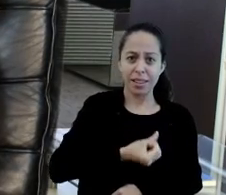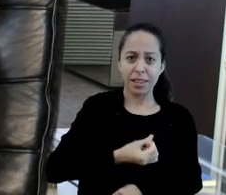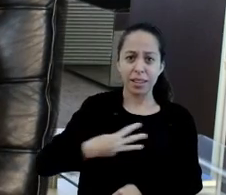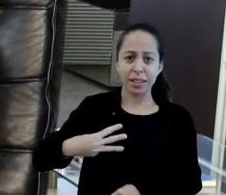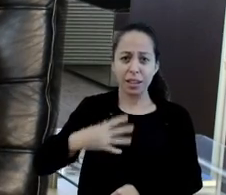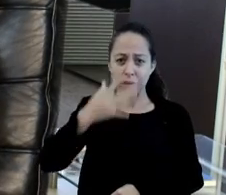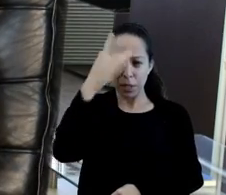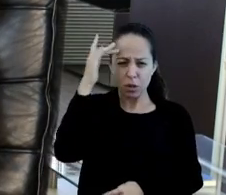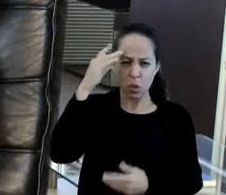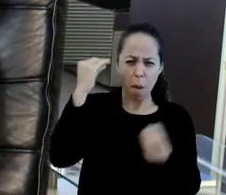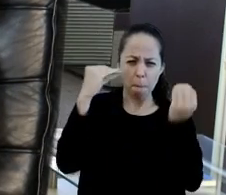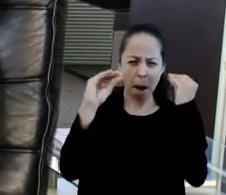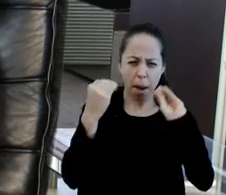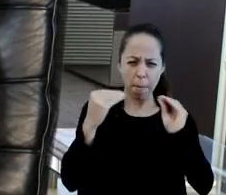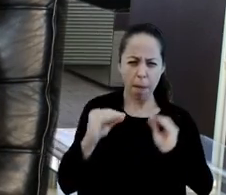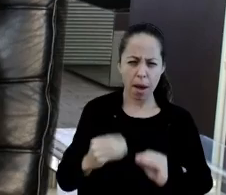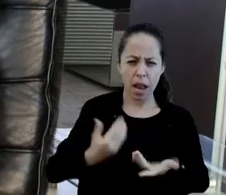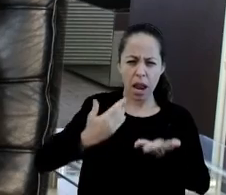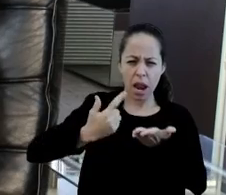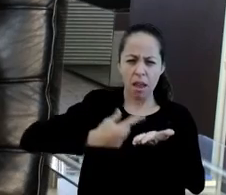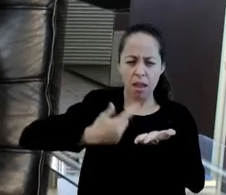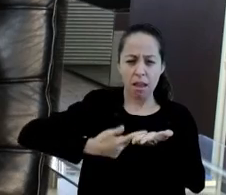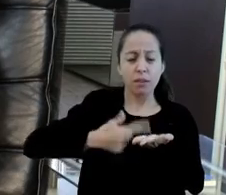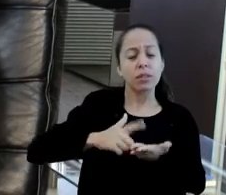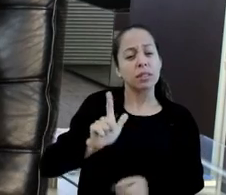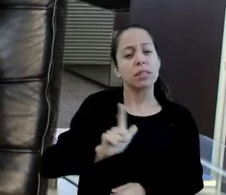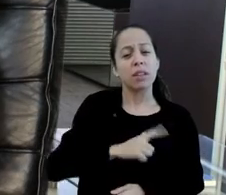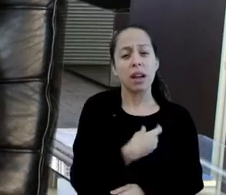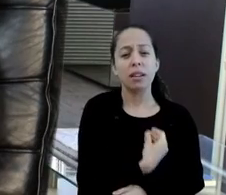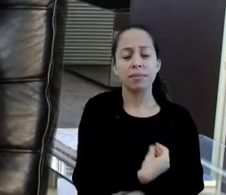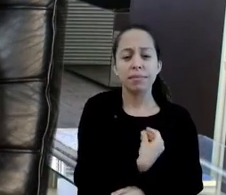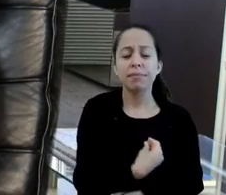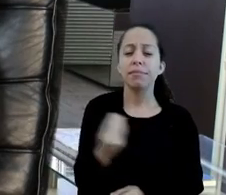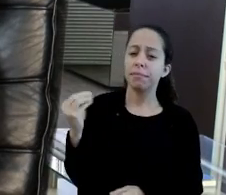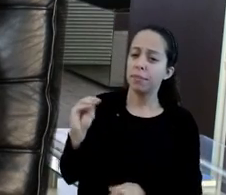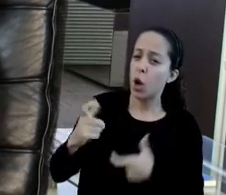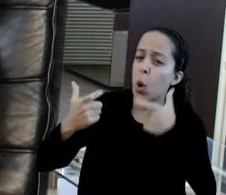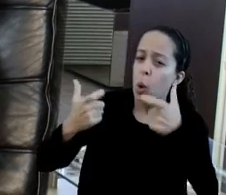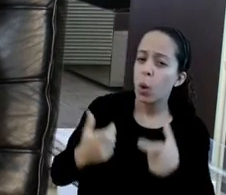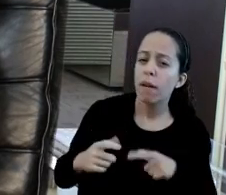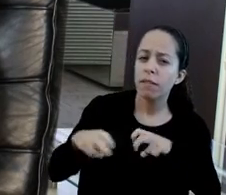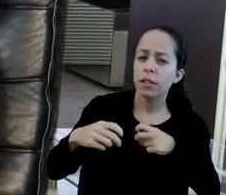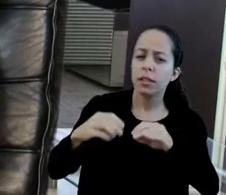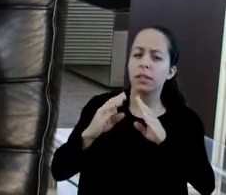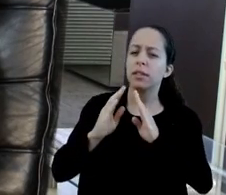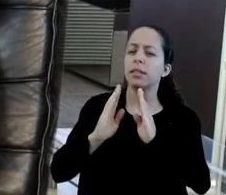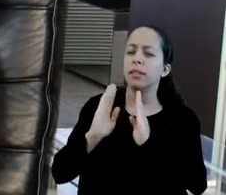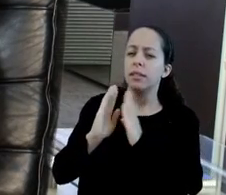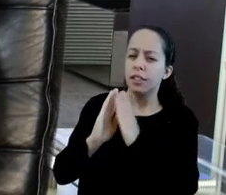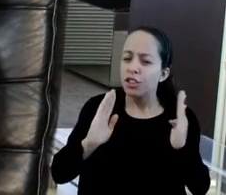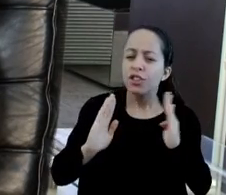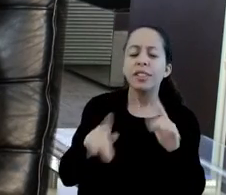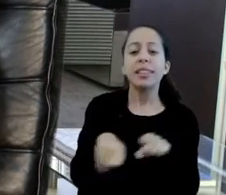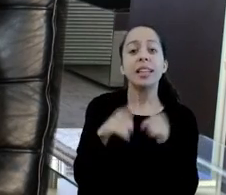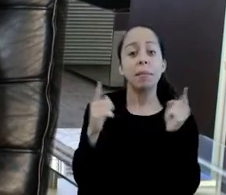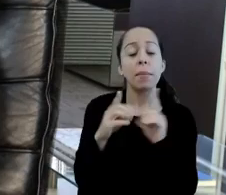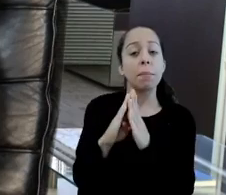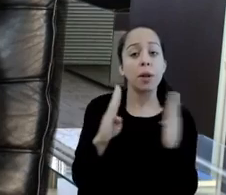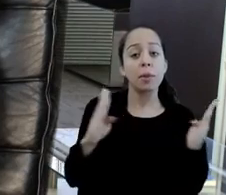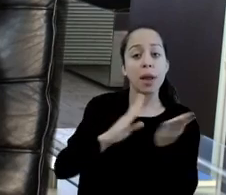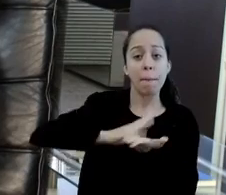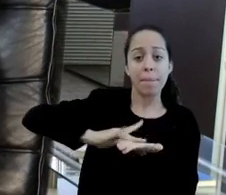estão no formato físico, na Fazendinha, na Biblioteca Braille, mas estão lá no blog,